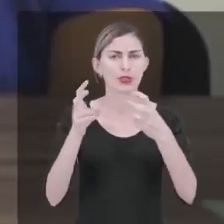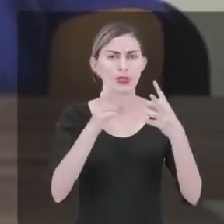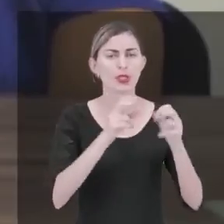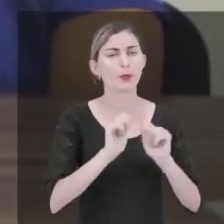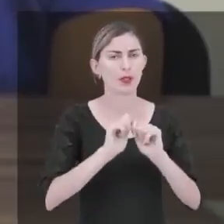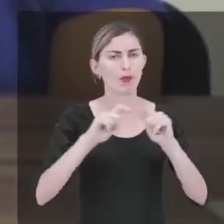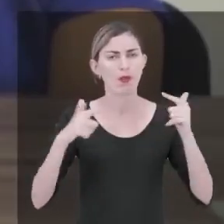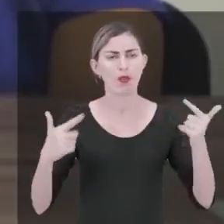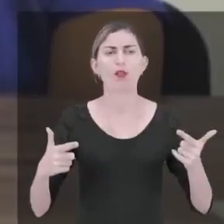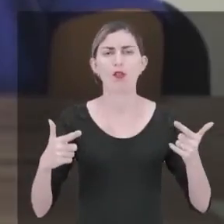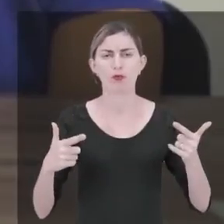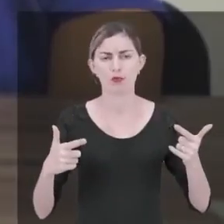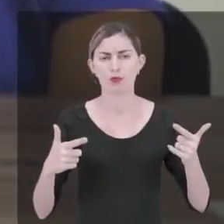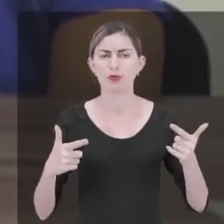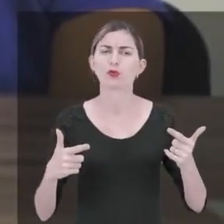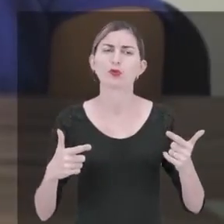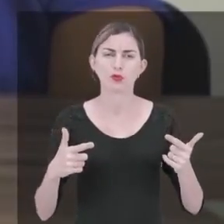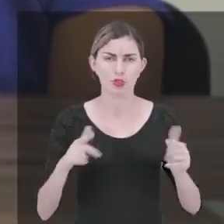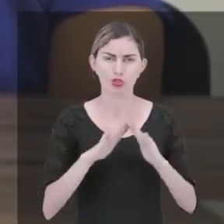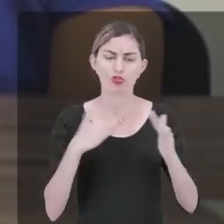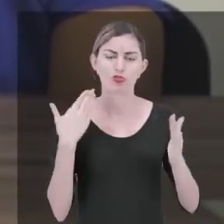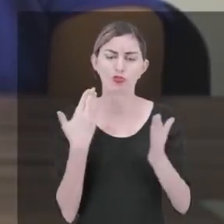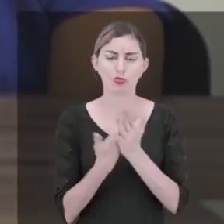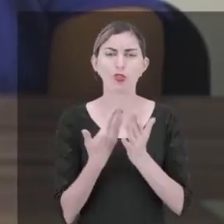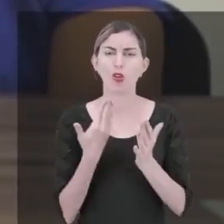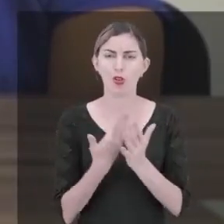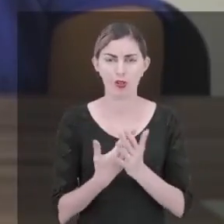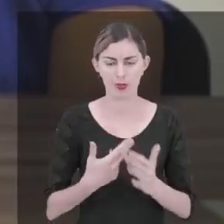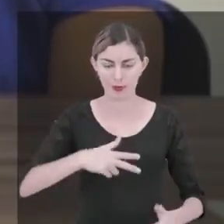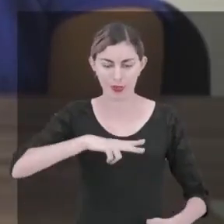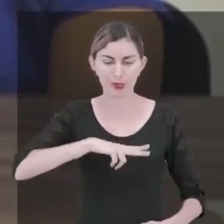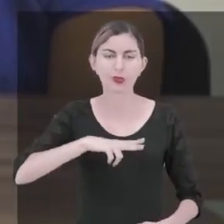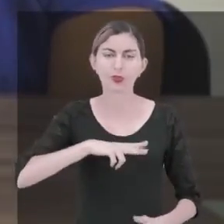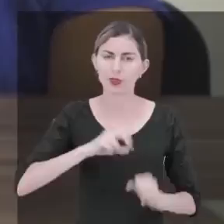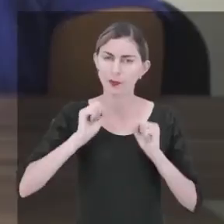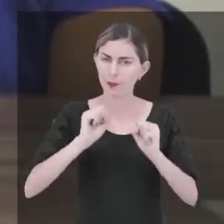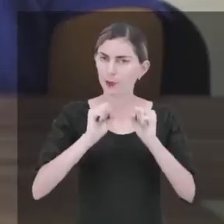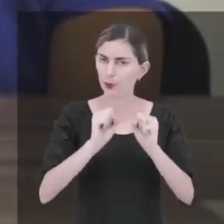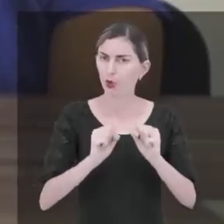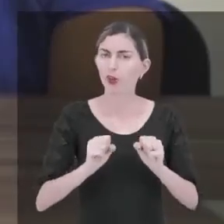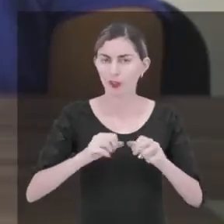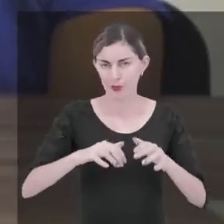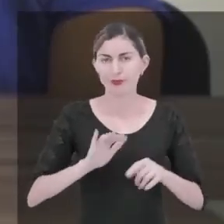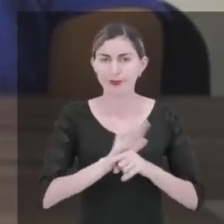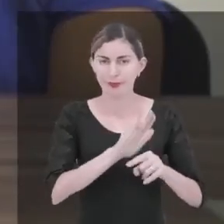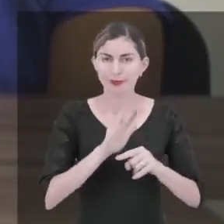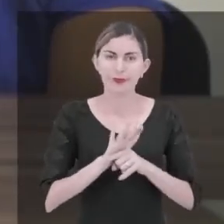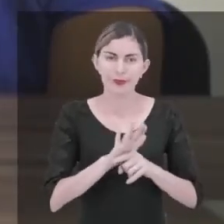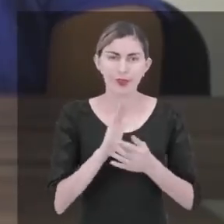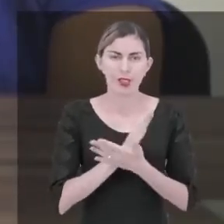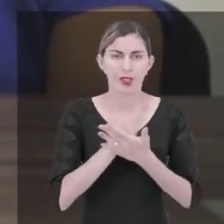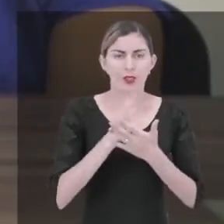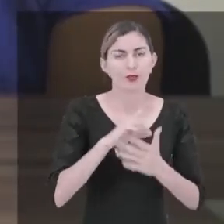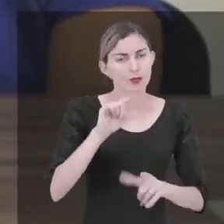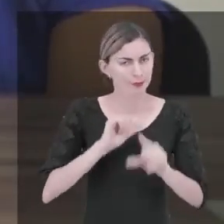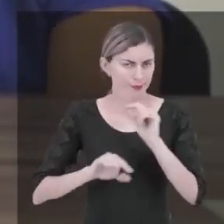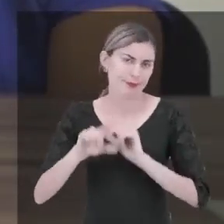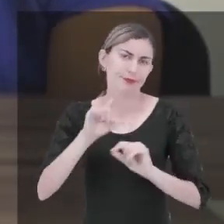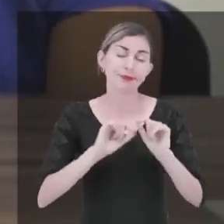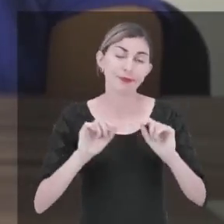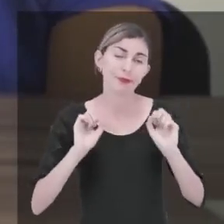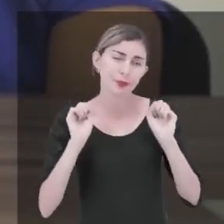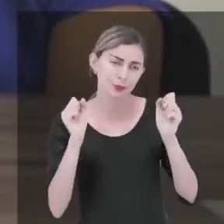gente percebe? É lógico que uma escola particular, ela pode lhe dar, algumas escolas,